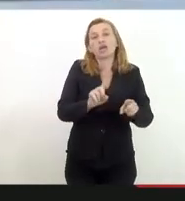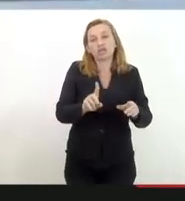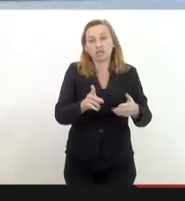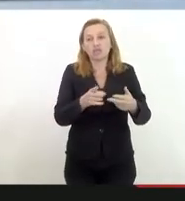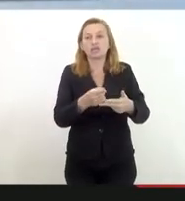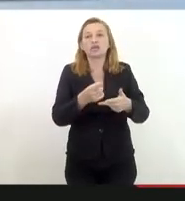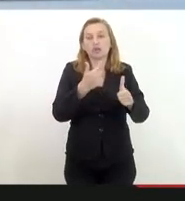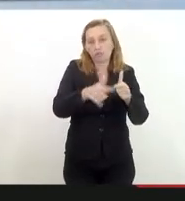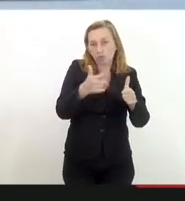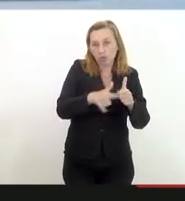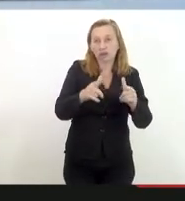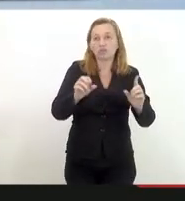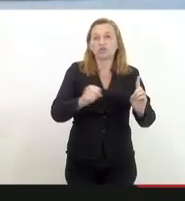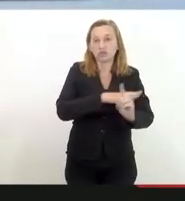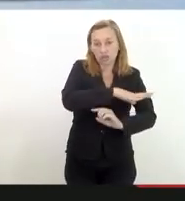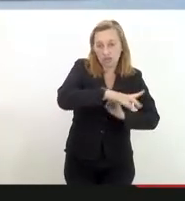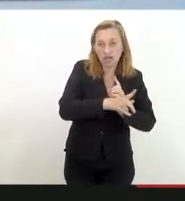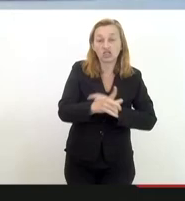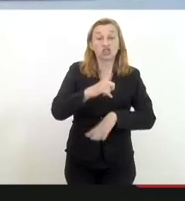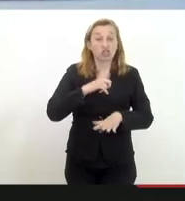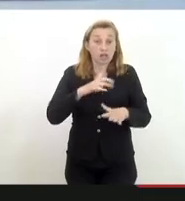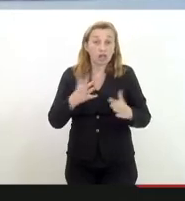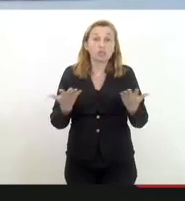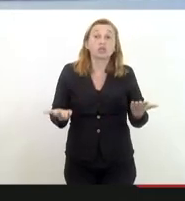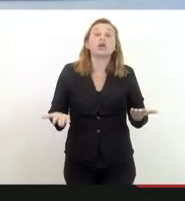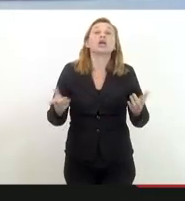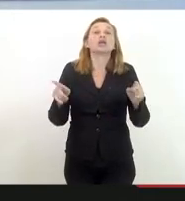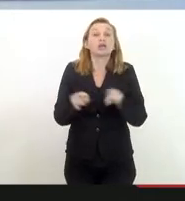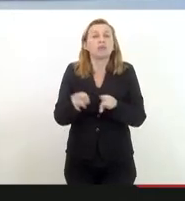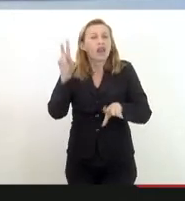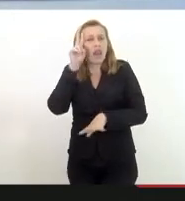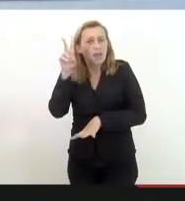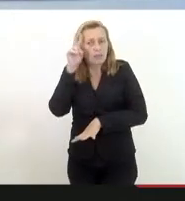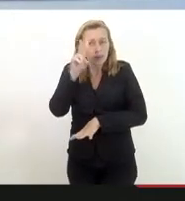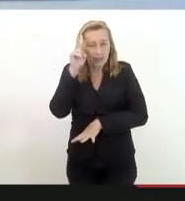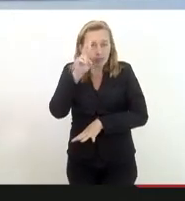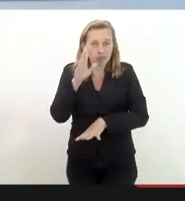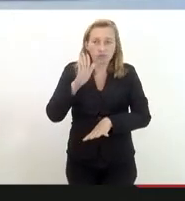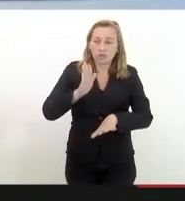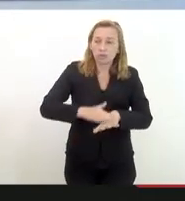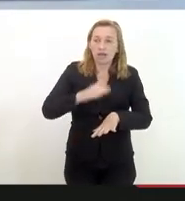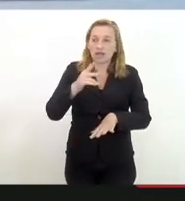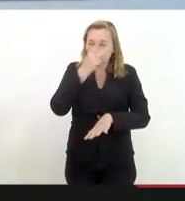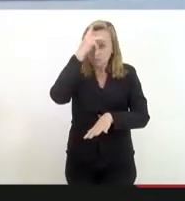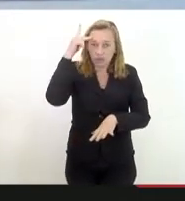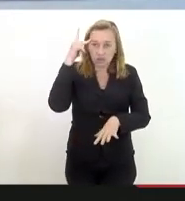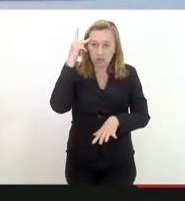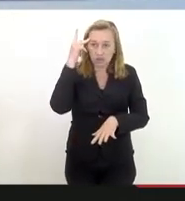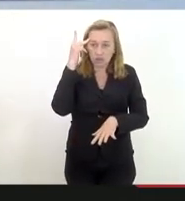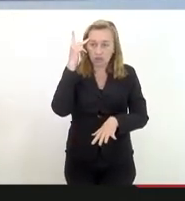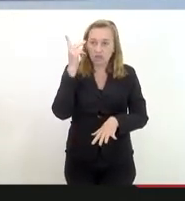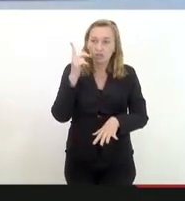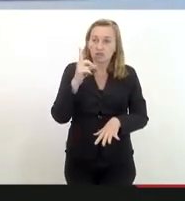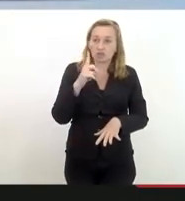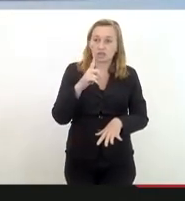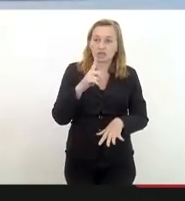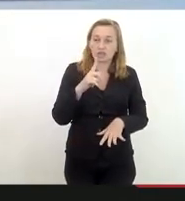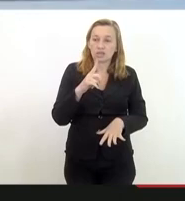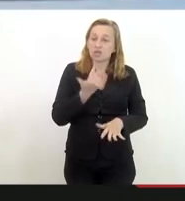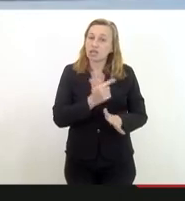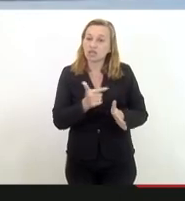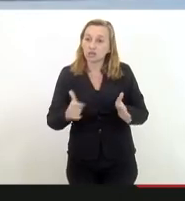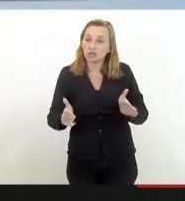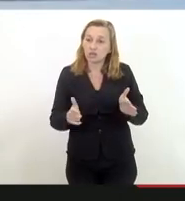sociais que a gente vem enfrentando. E lembrar que quanto mais gente sem diagnóstico e sem